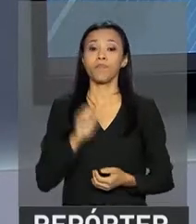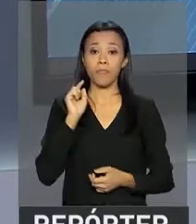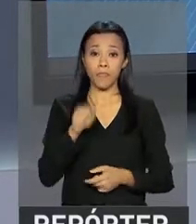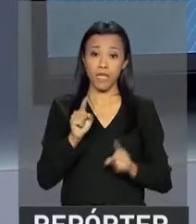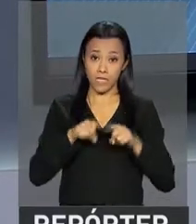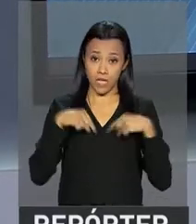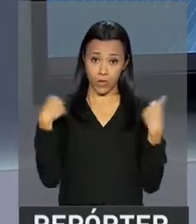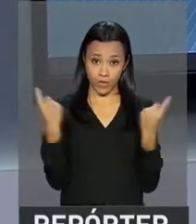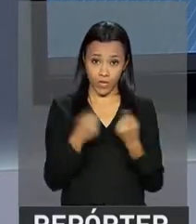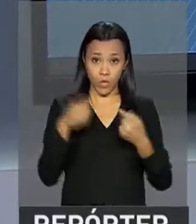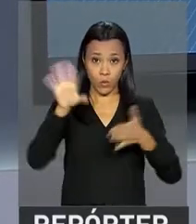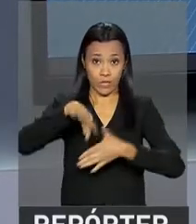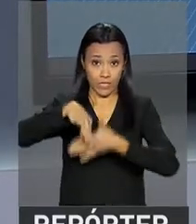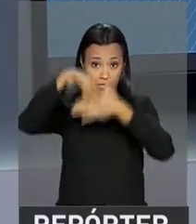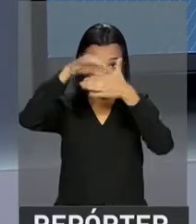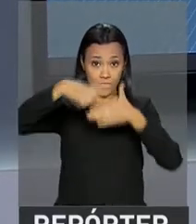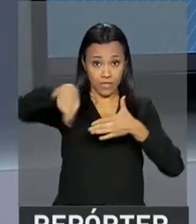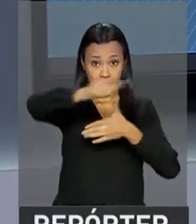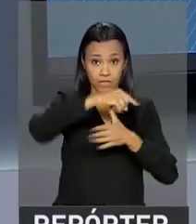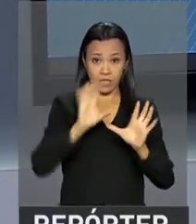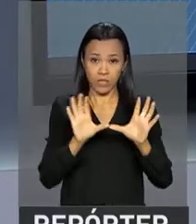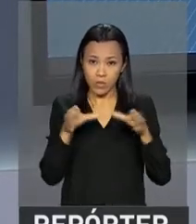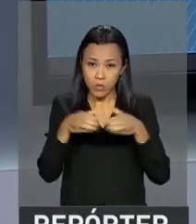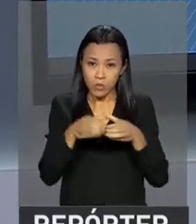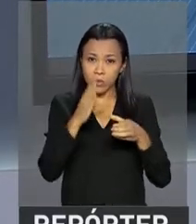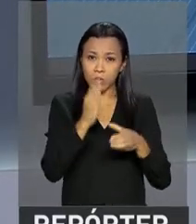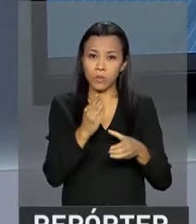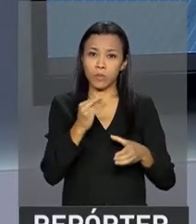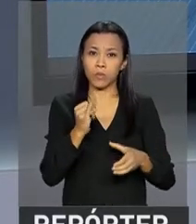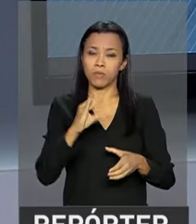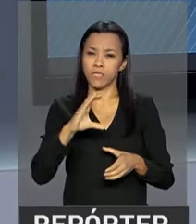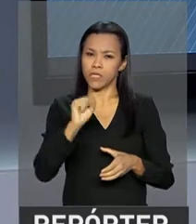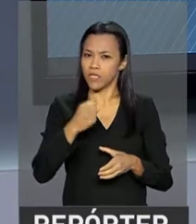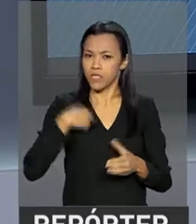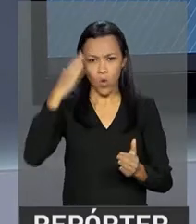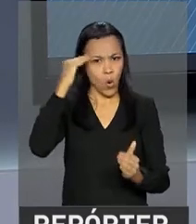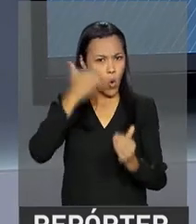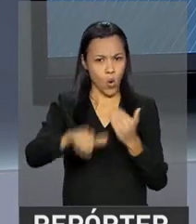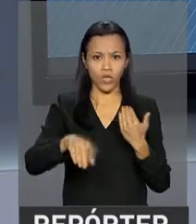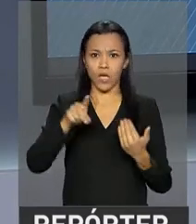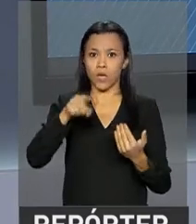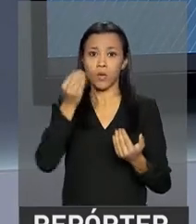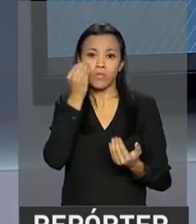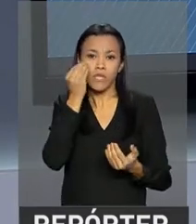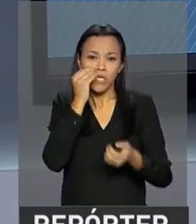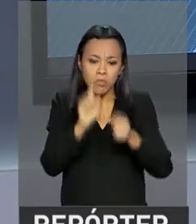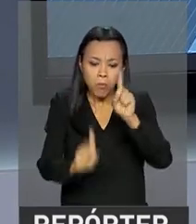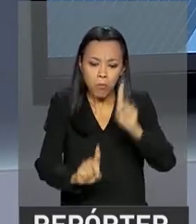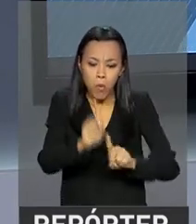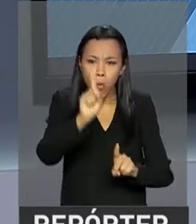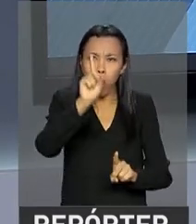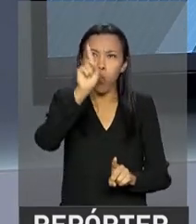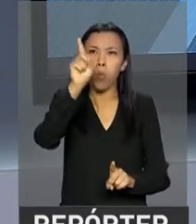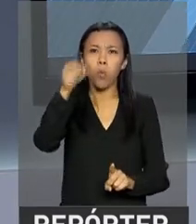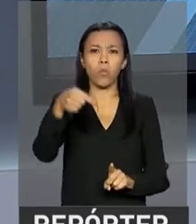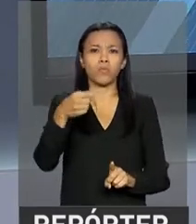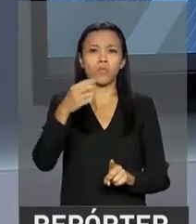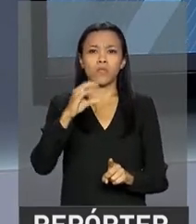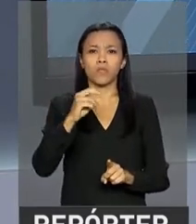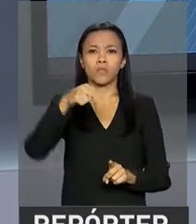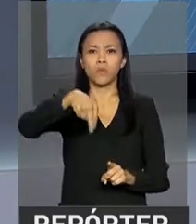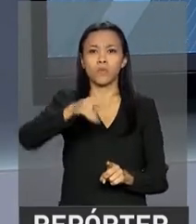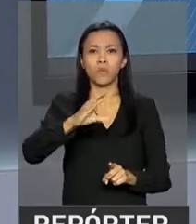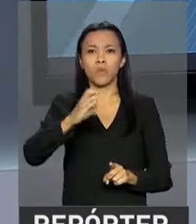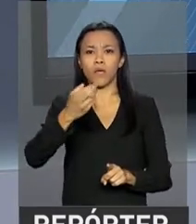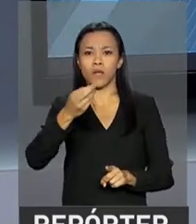reunião, os líderes do BRICS condenaram os testes nucleares da Coreia do Norte. Mas, segundo o ministro das Relações Exteriores do Brasil,